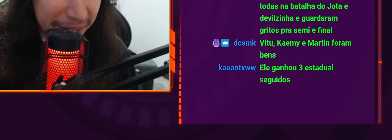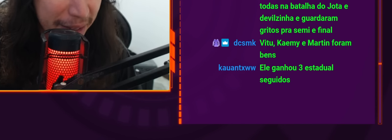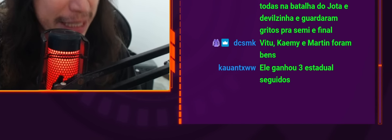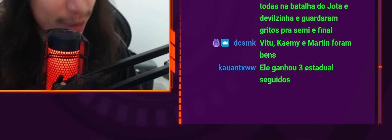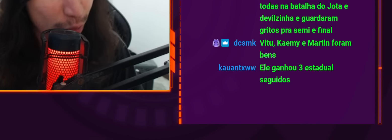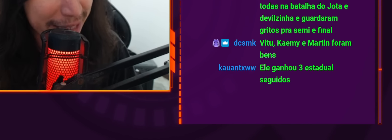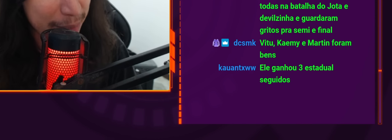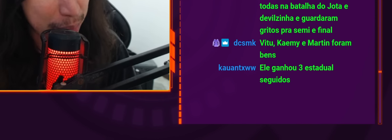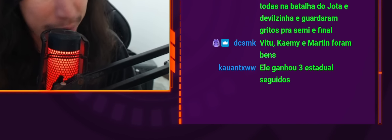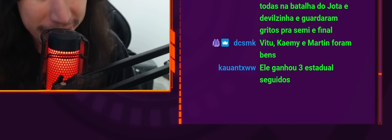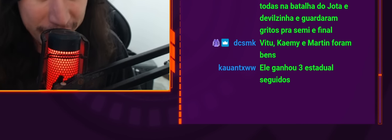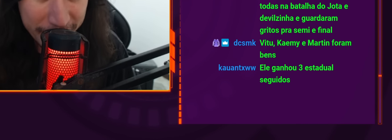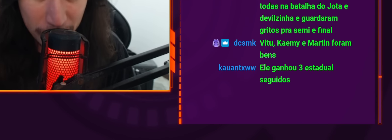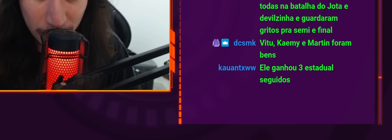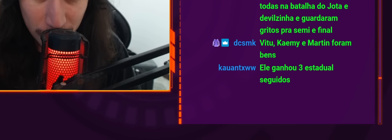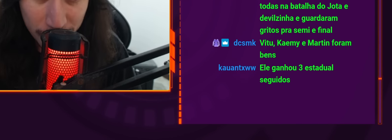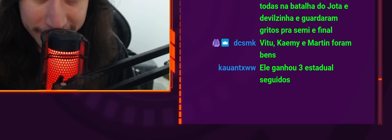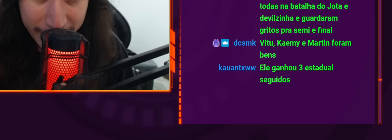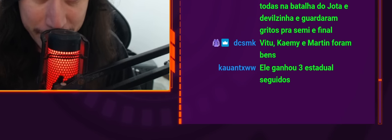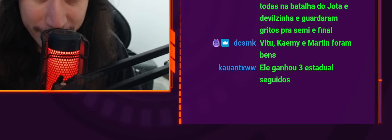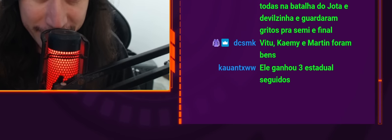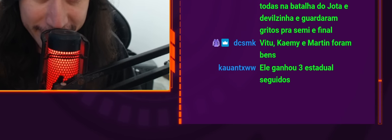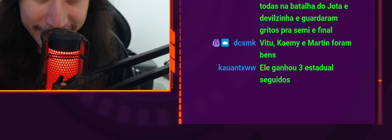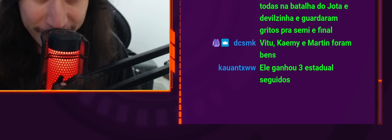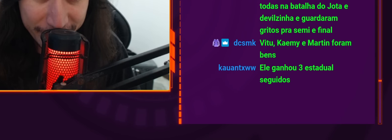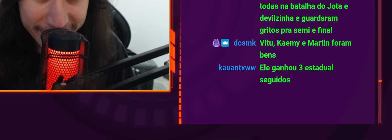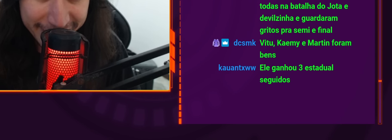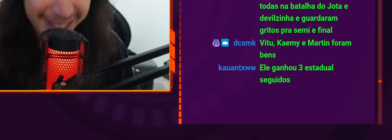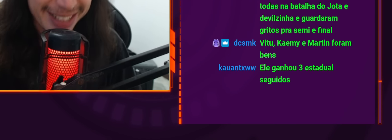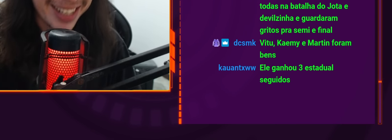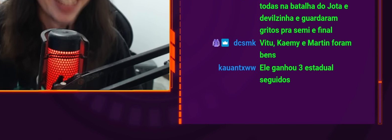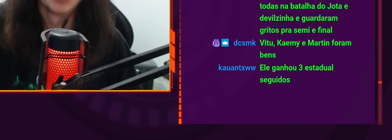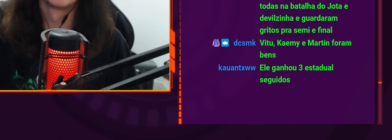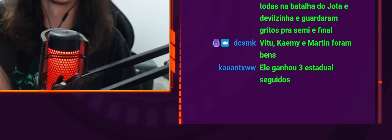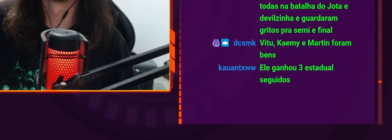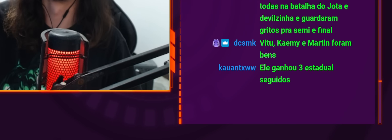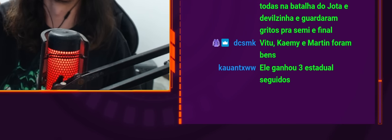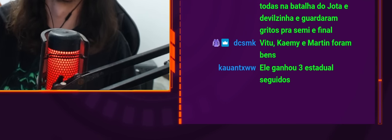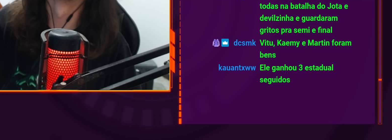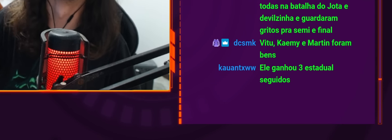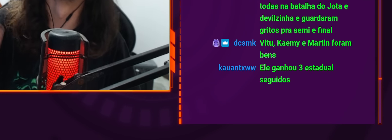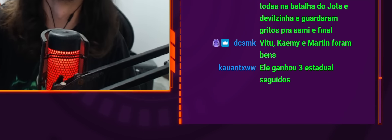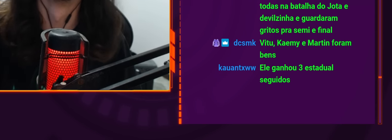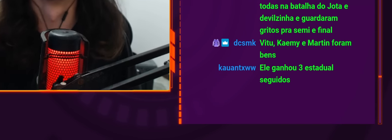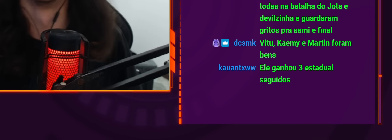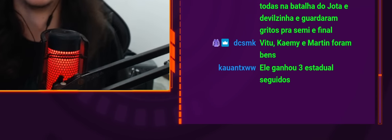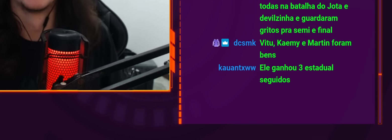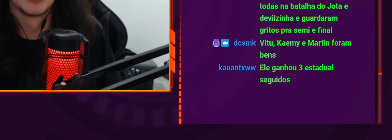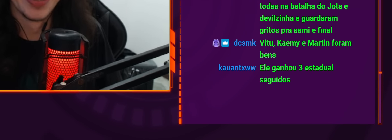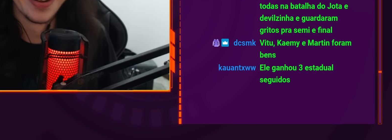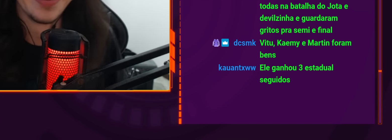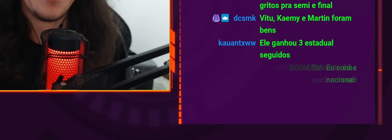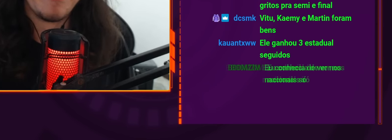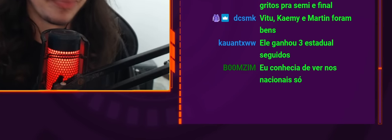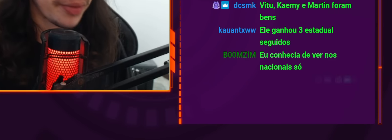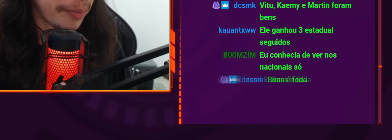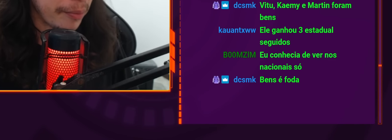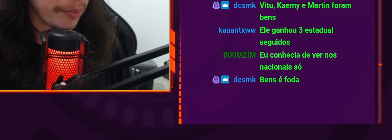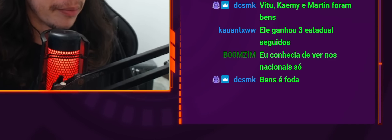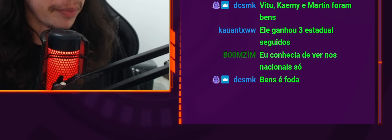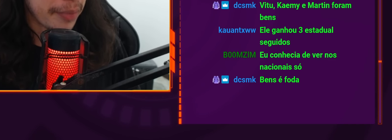ligado? E só depois de ver tudo que tem pra ver ainda hoje. Eu não quero mais ouvir a